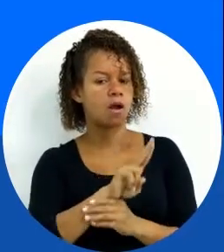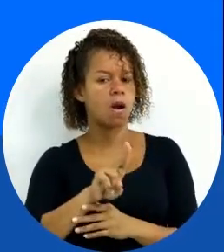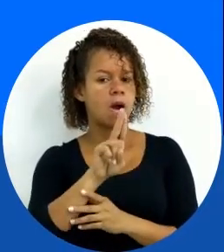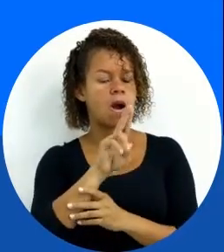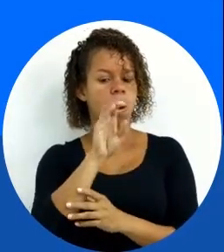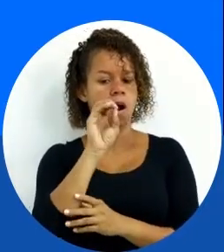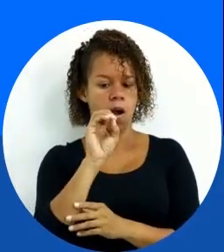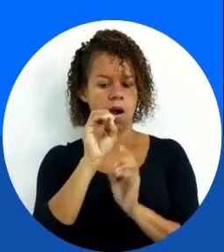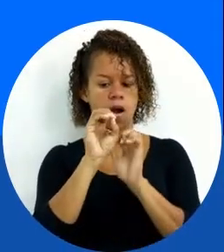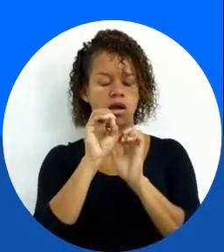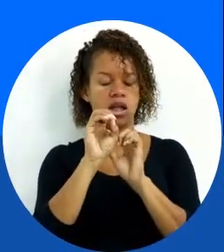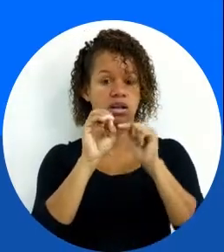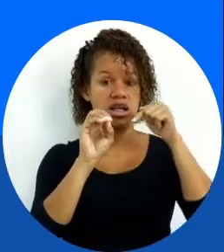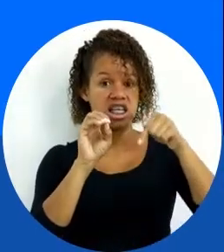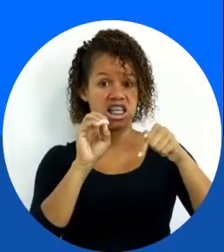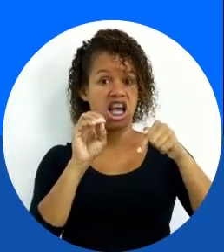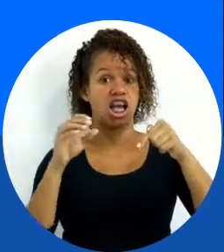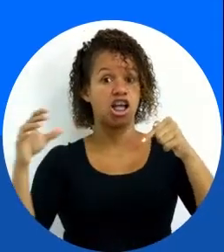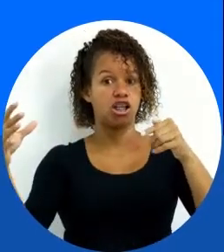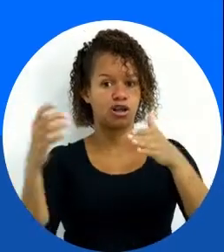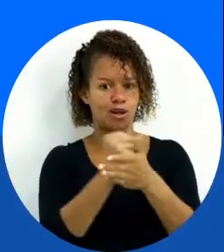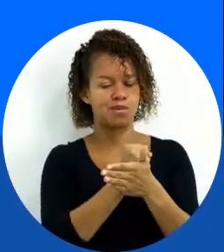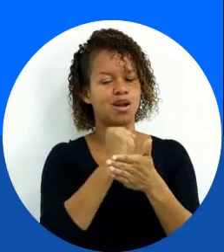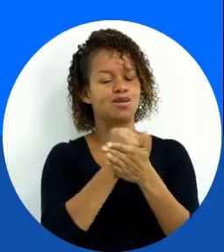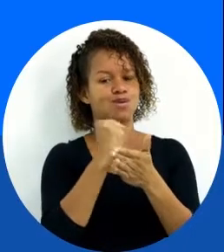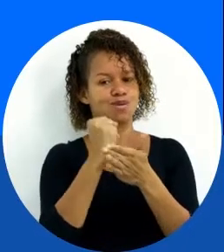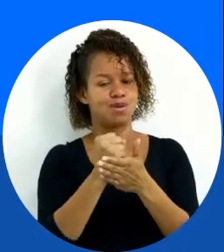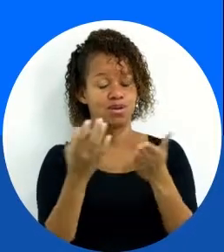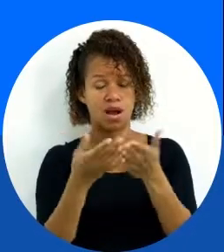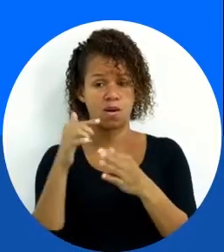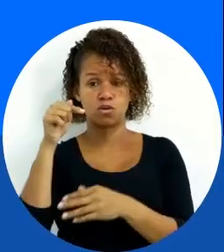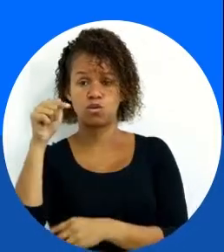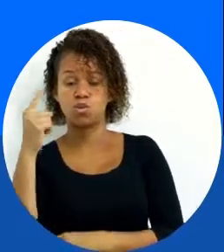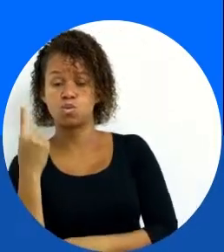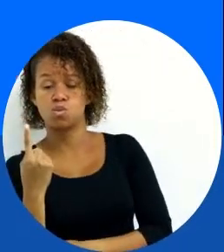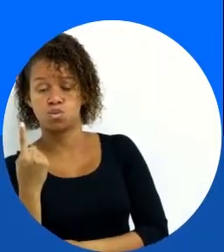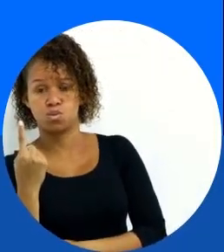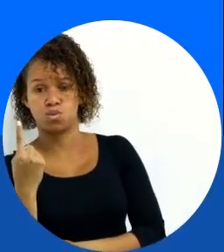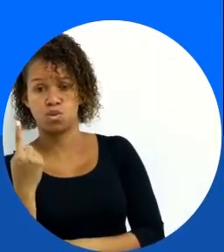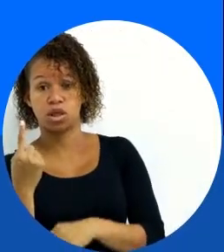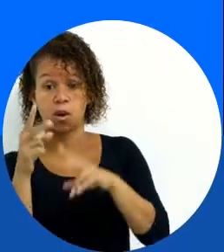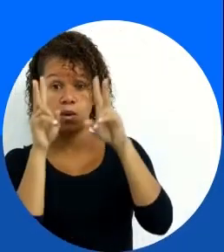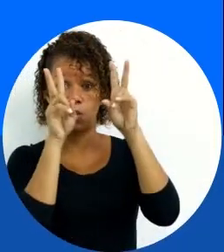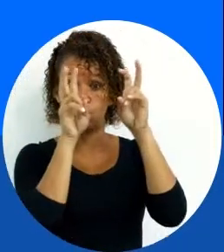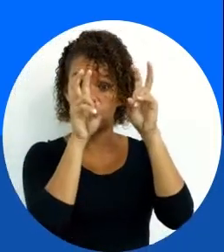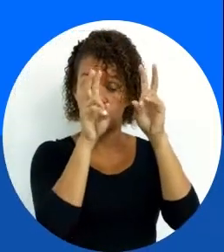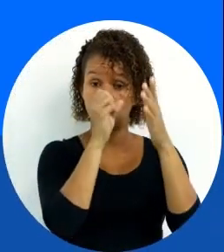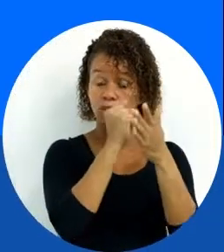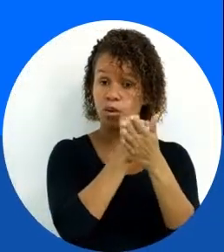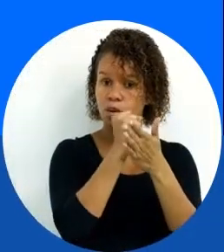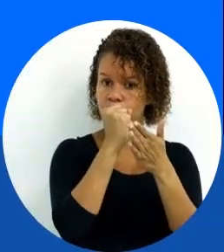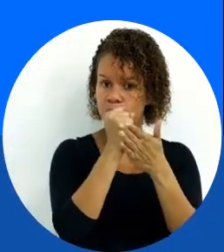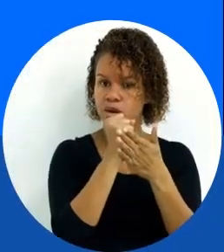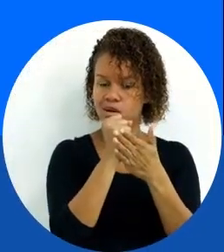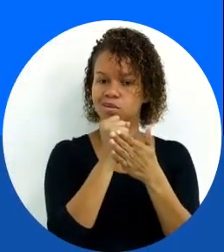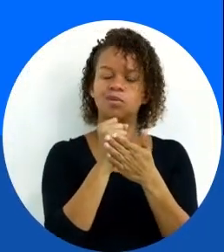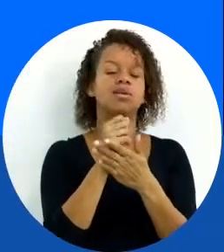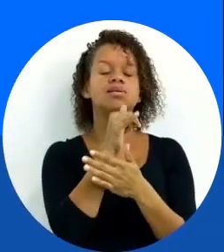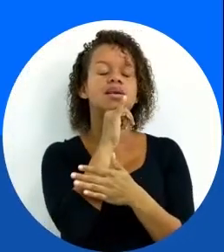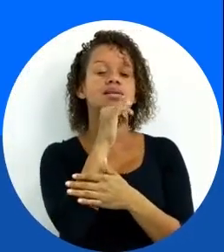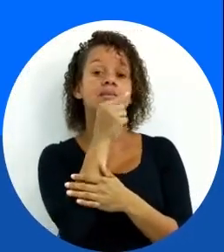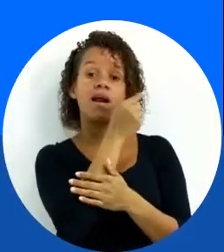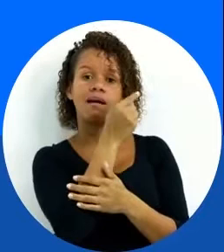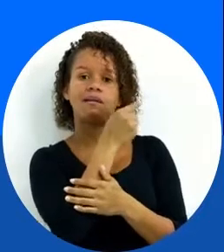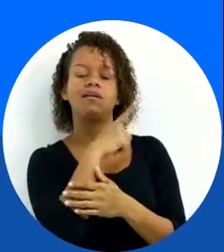nós tivemos 7 documentos recuperados e agora somente um, porque aí o título do documento, nesse exemplo aqui,